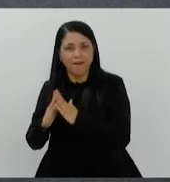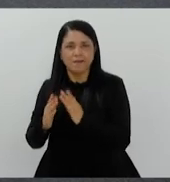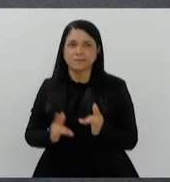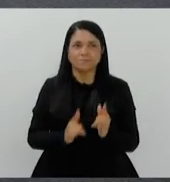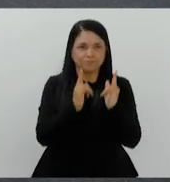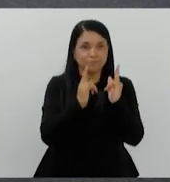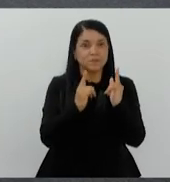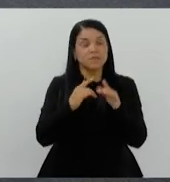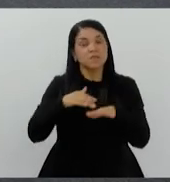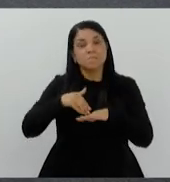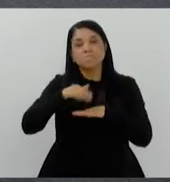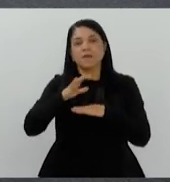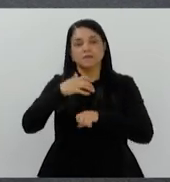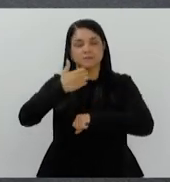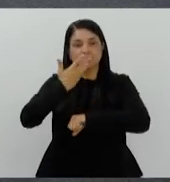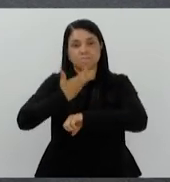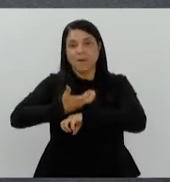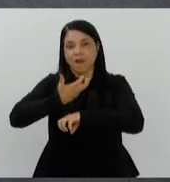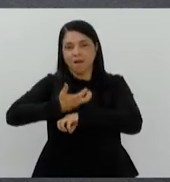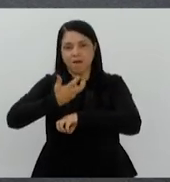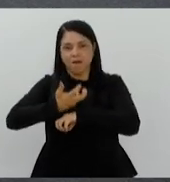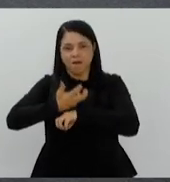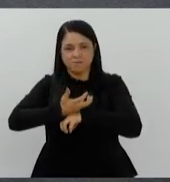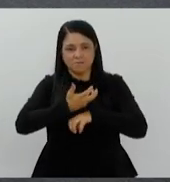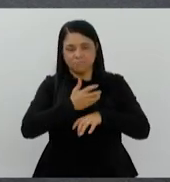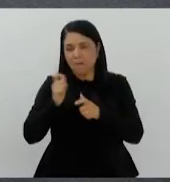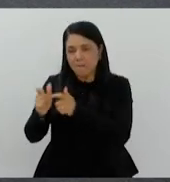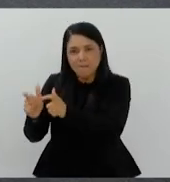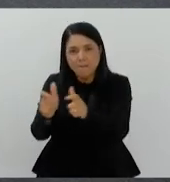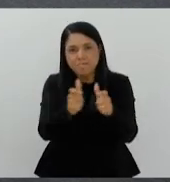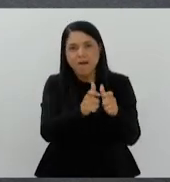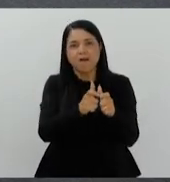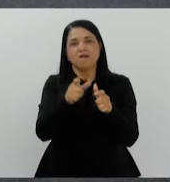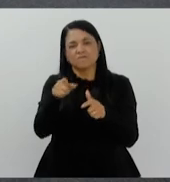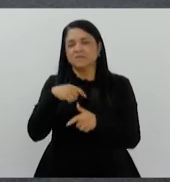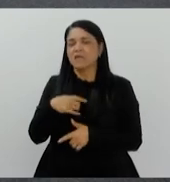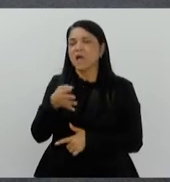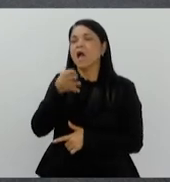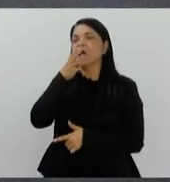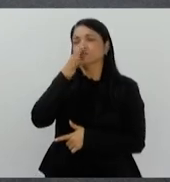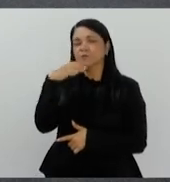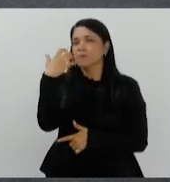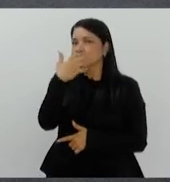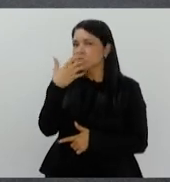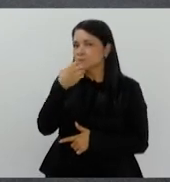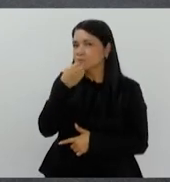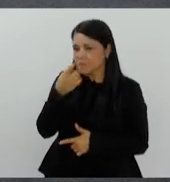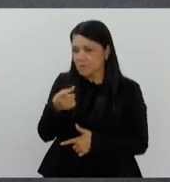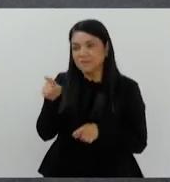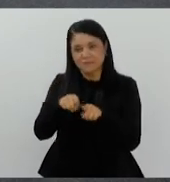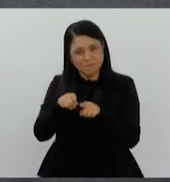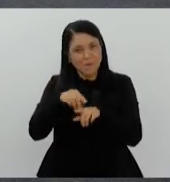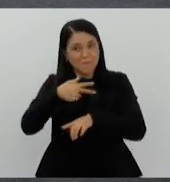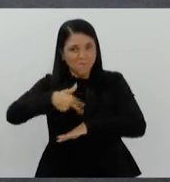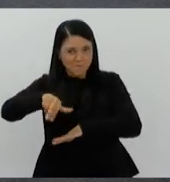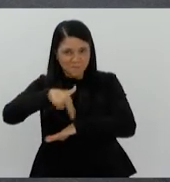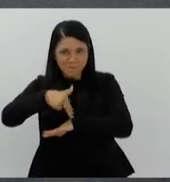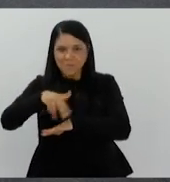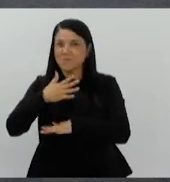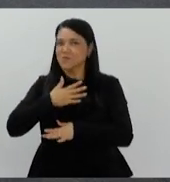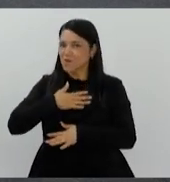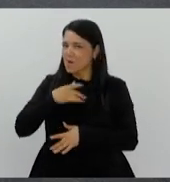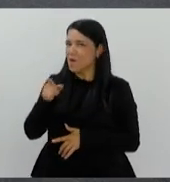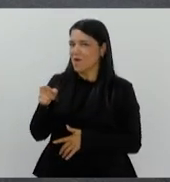com chorinho. Eu sei que Vossa Excelência é uma admiradora da boa música. Vossa Excelência também é uma exímia dançarina. E não só